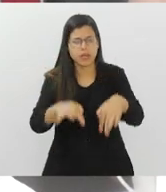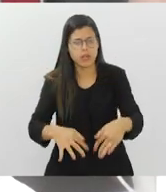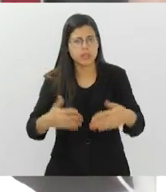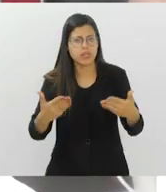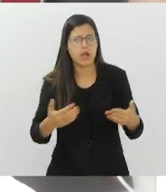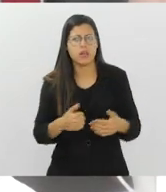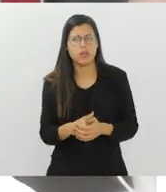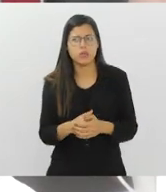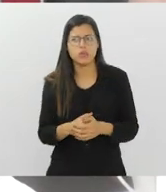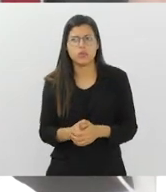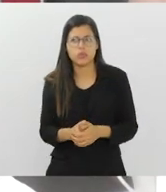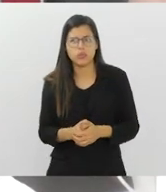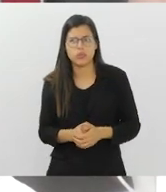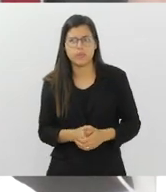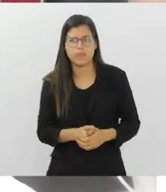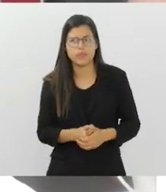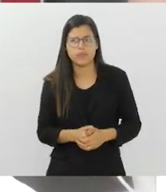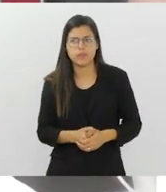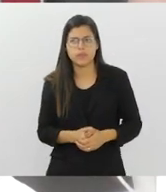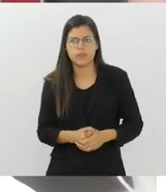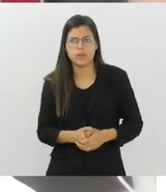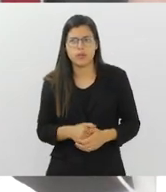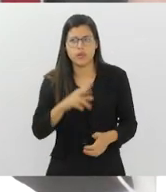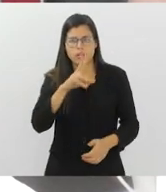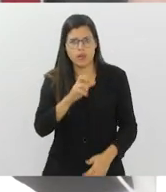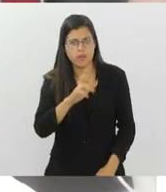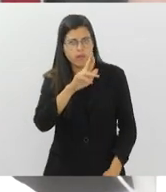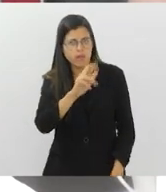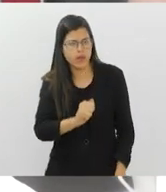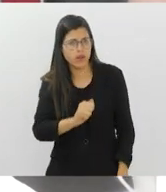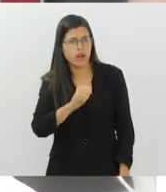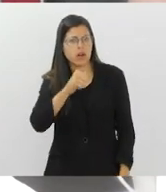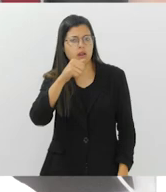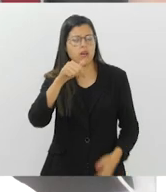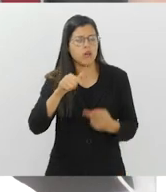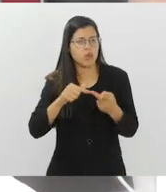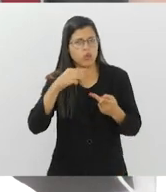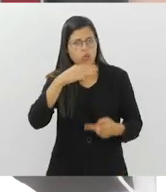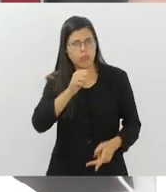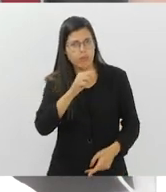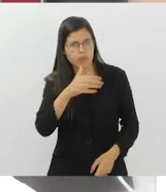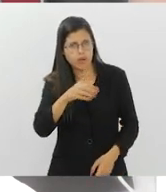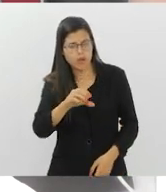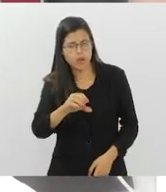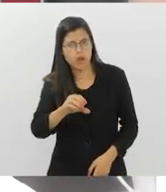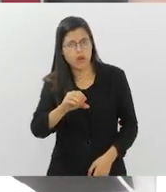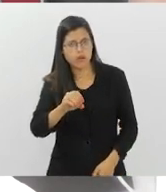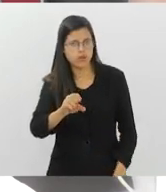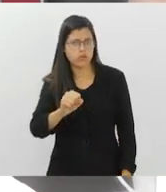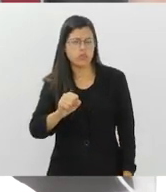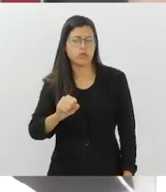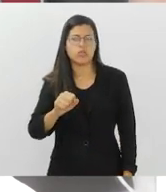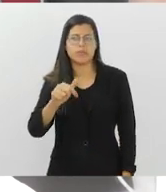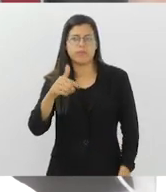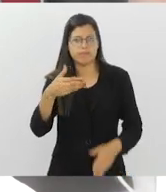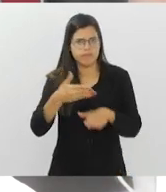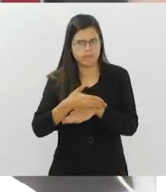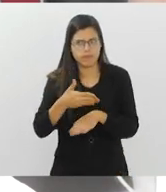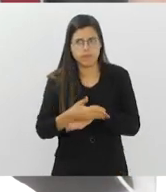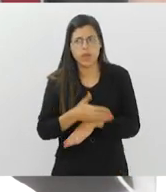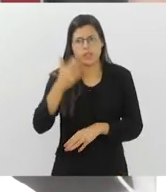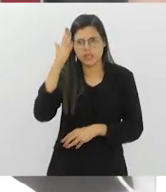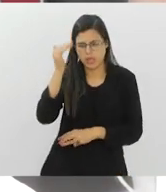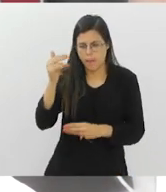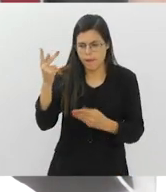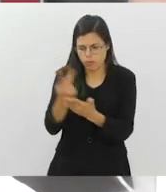escutar da senhora Vera, do Marcos, que está aqui, e dizer o seguinte, olha, o nosso processo... Assim, a gente sabe que está